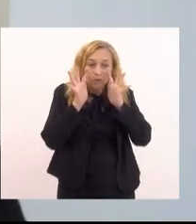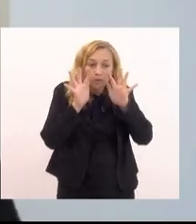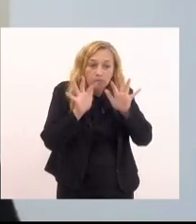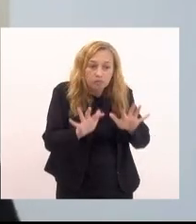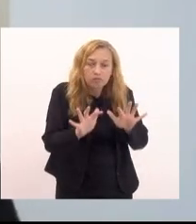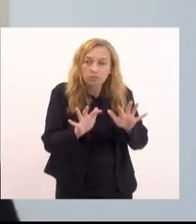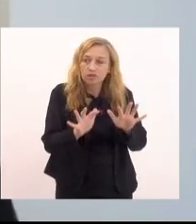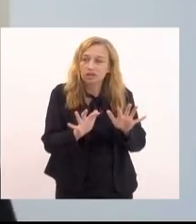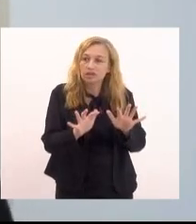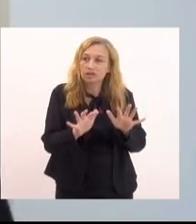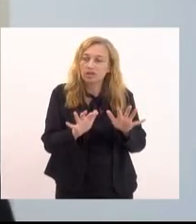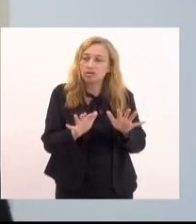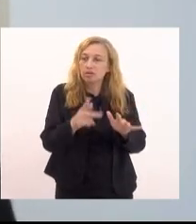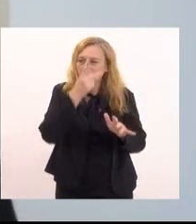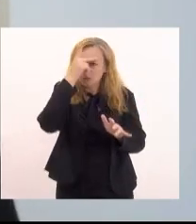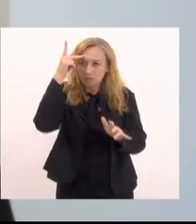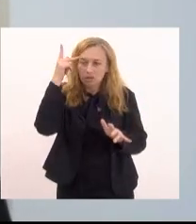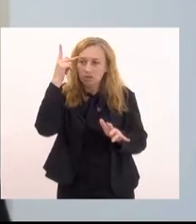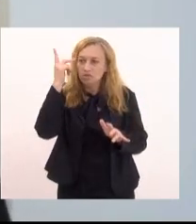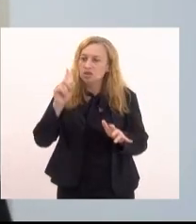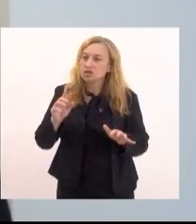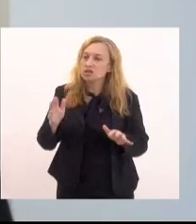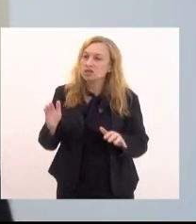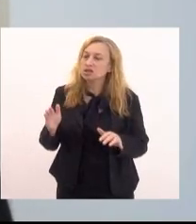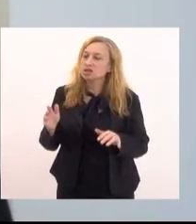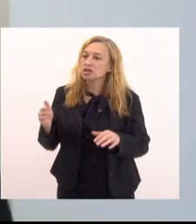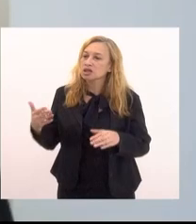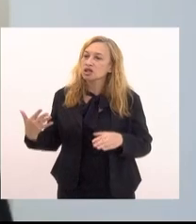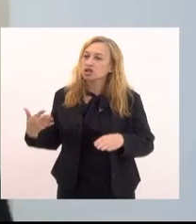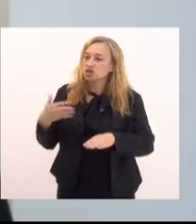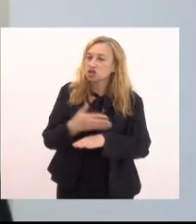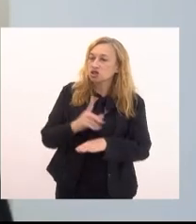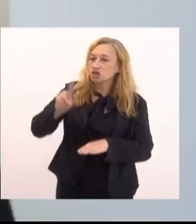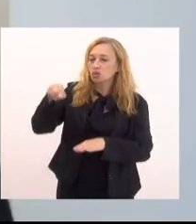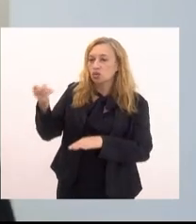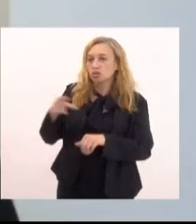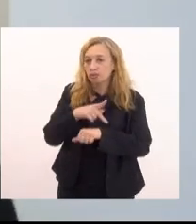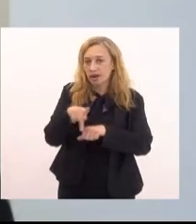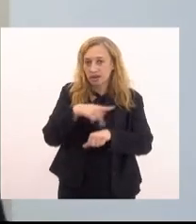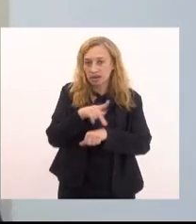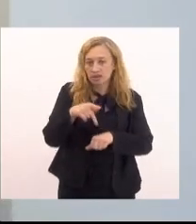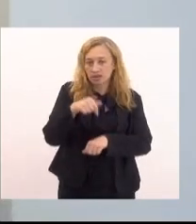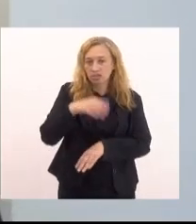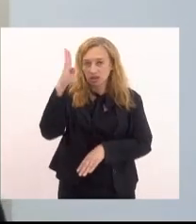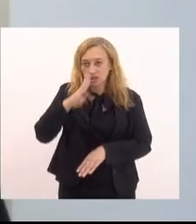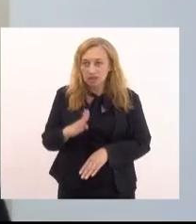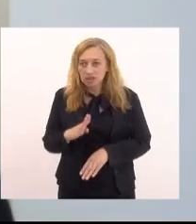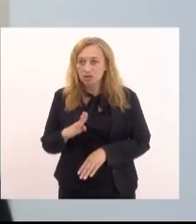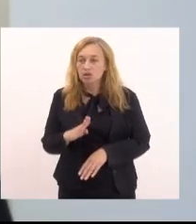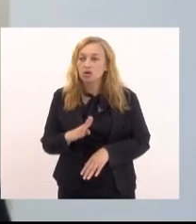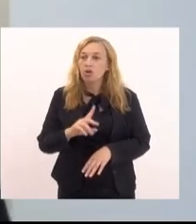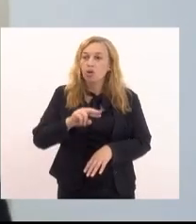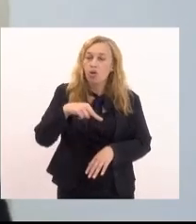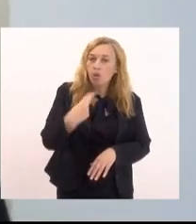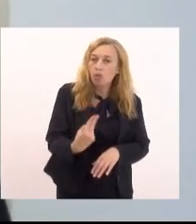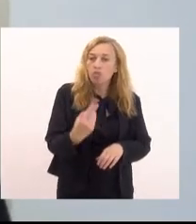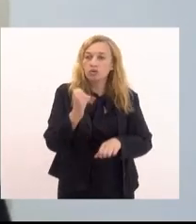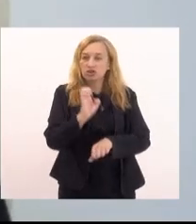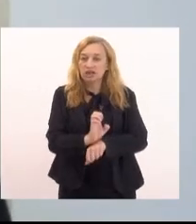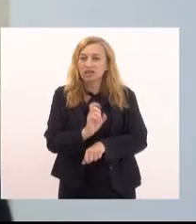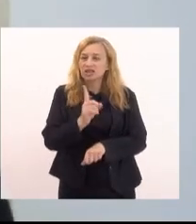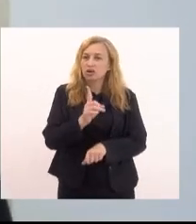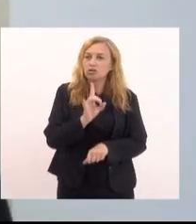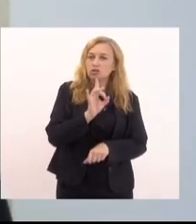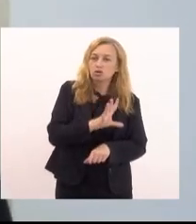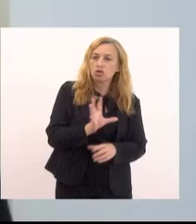imigrantes, esses refugiados, tendo em vista que nós estaremos tratando não só da raça negra, que